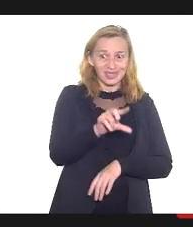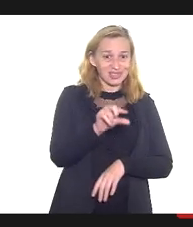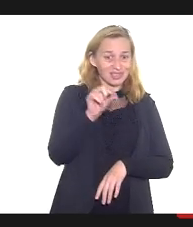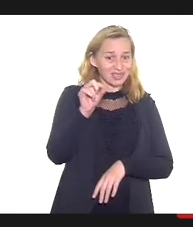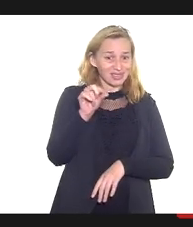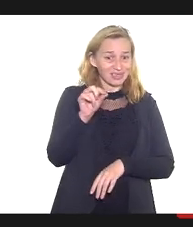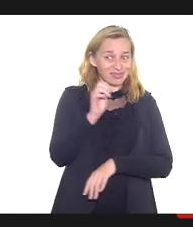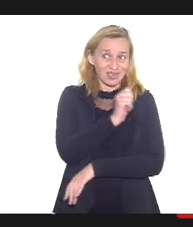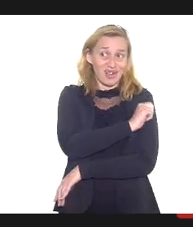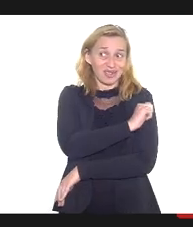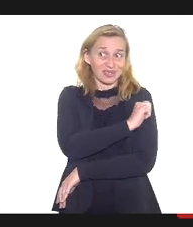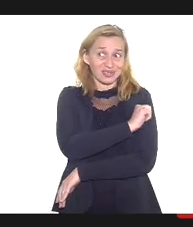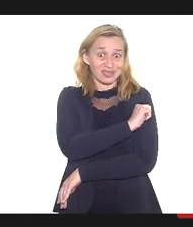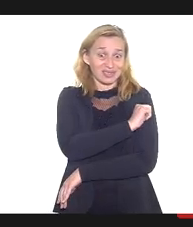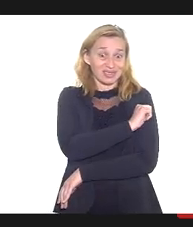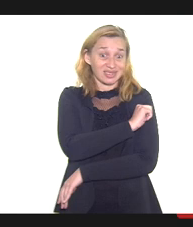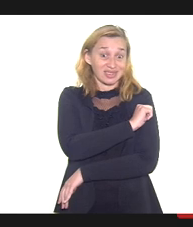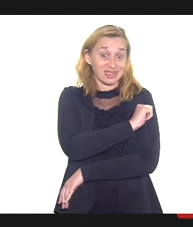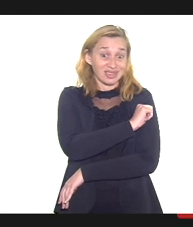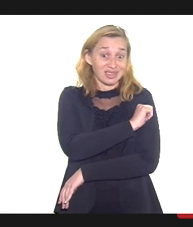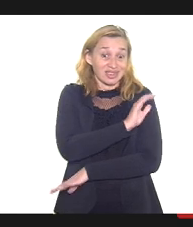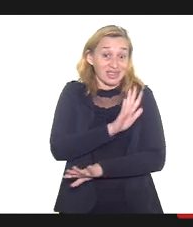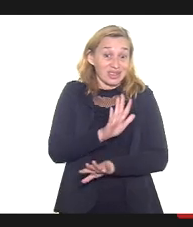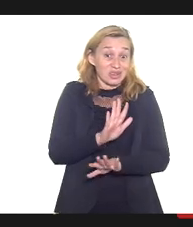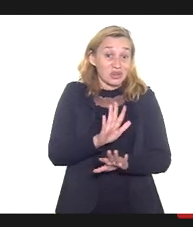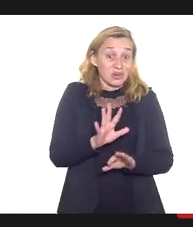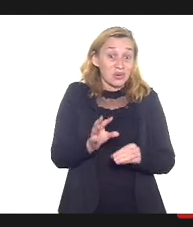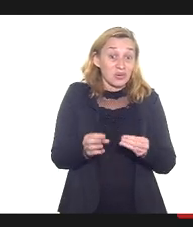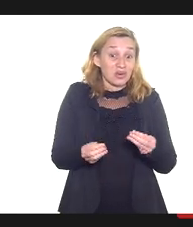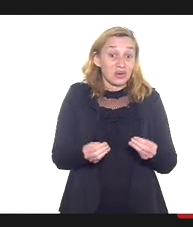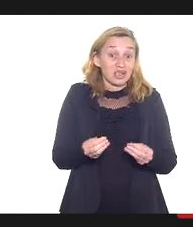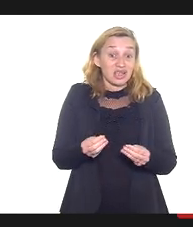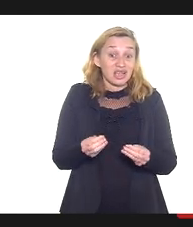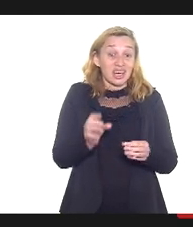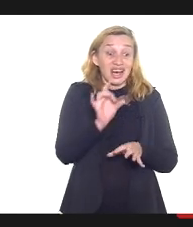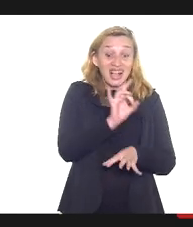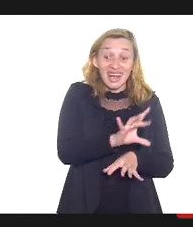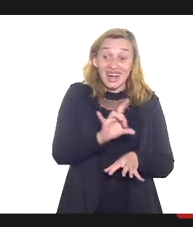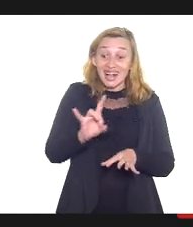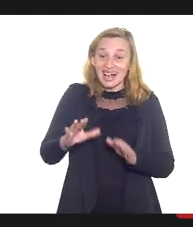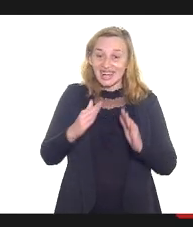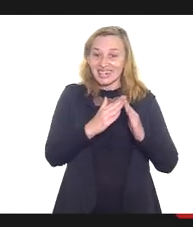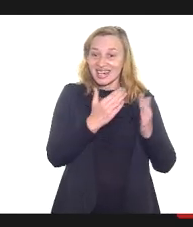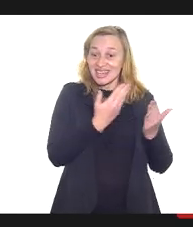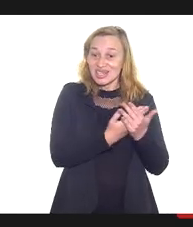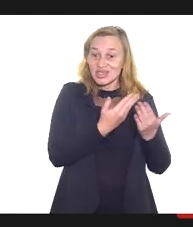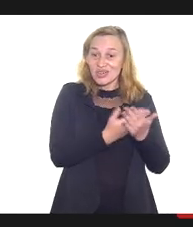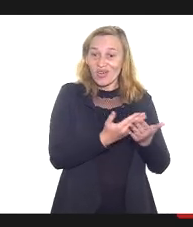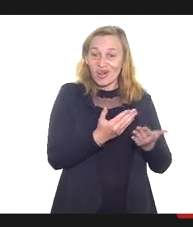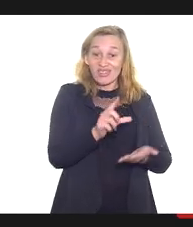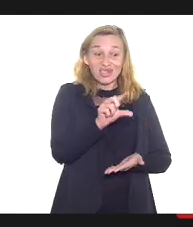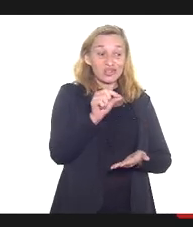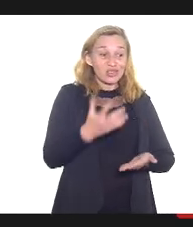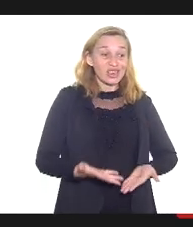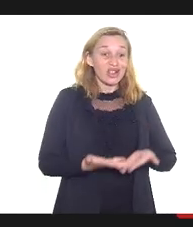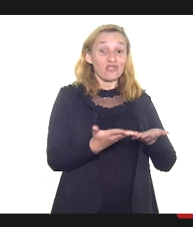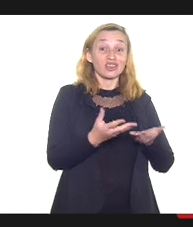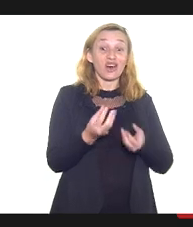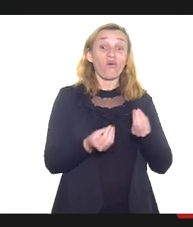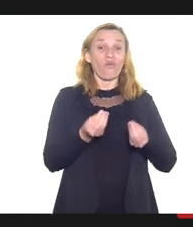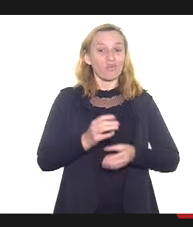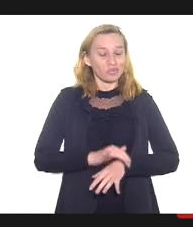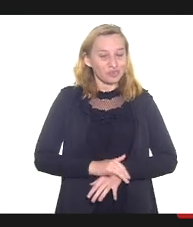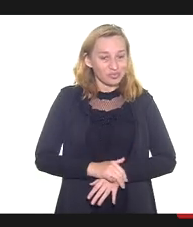pelo estudante. Eles serão contemplados conforme as condições de cada escola em ofertá-los. Né? Nós sabemos